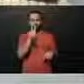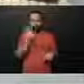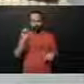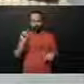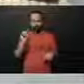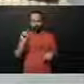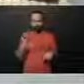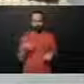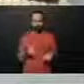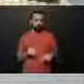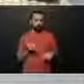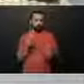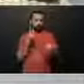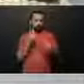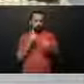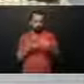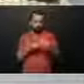20,